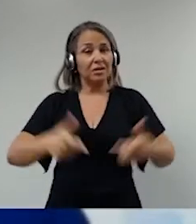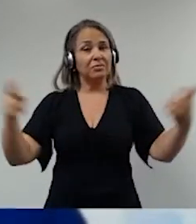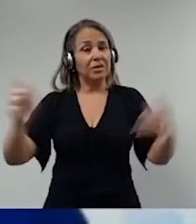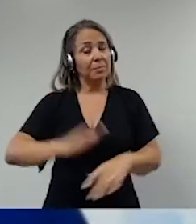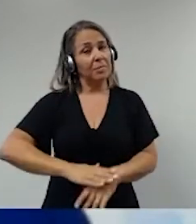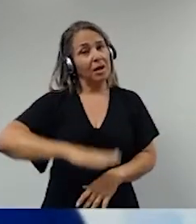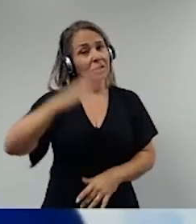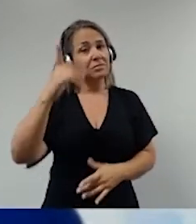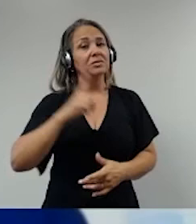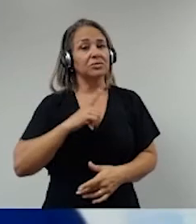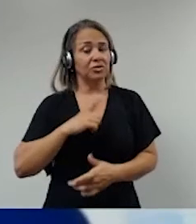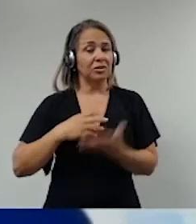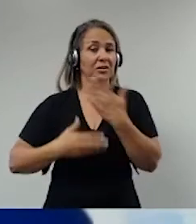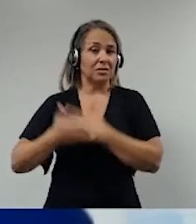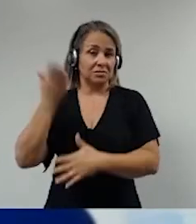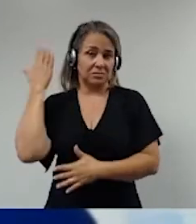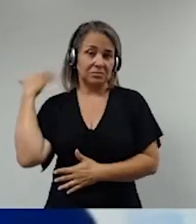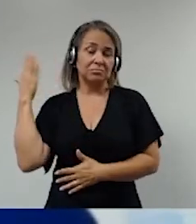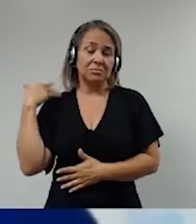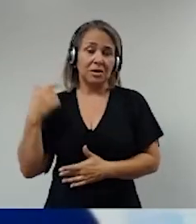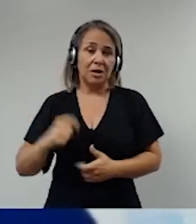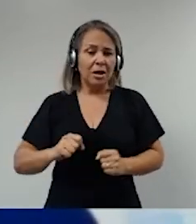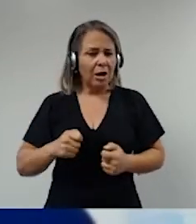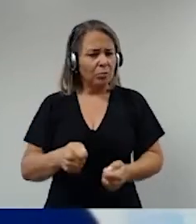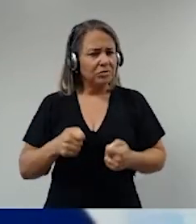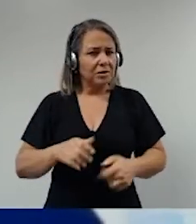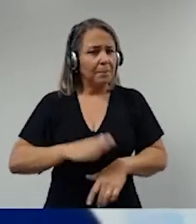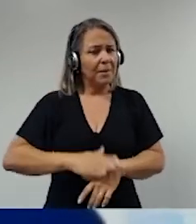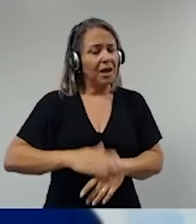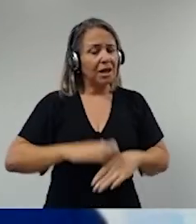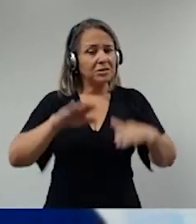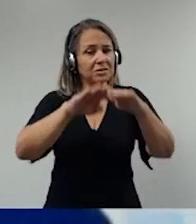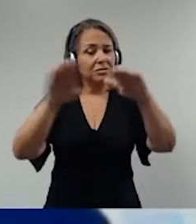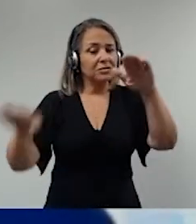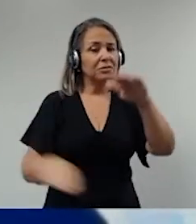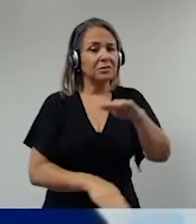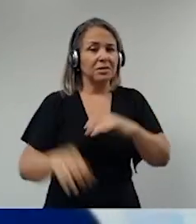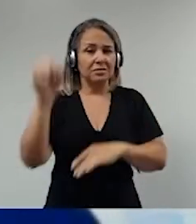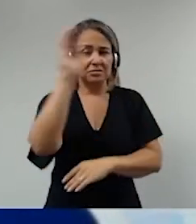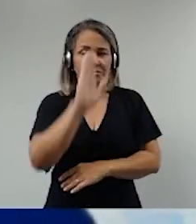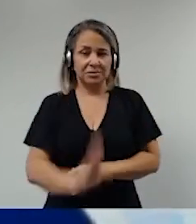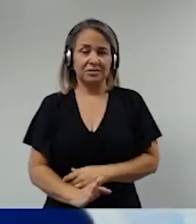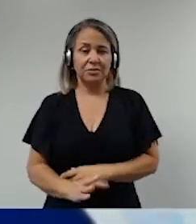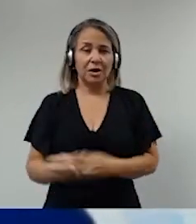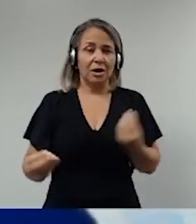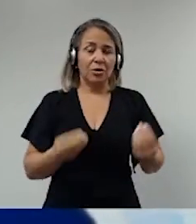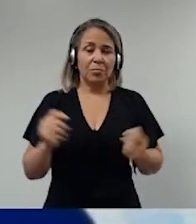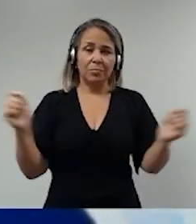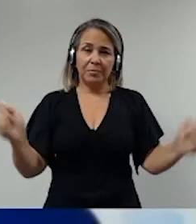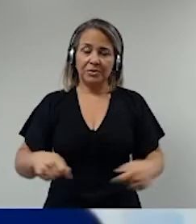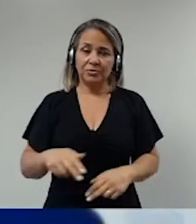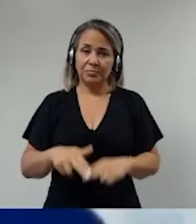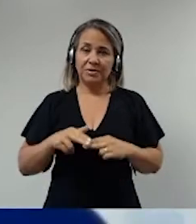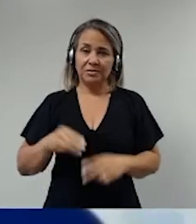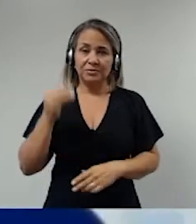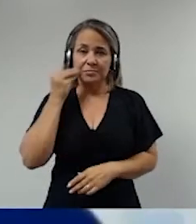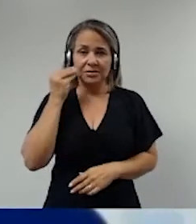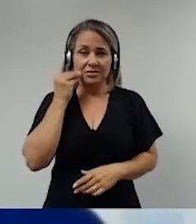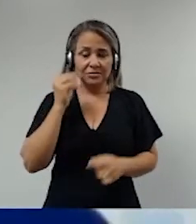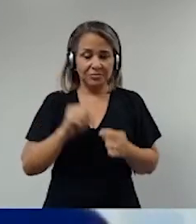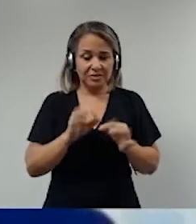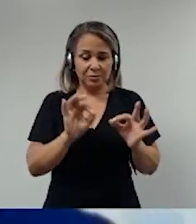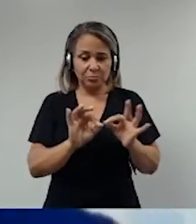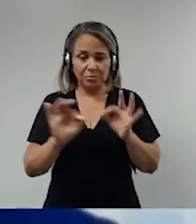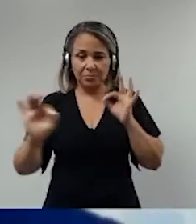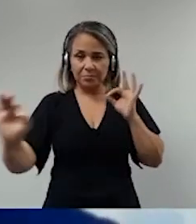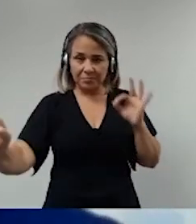já existia, as abissais desigualdades no nosso Brasil. Como é que você acha que pode, pela sua experiência, fazer uma ponte